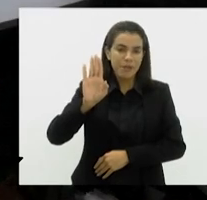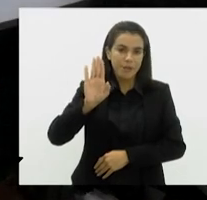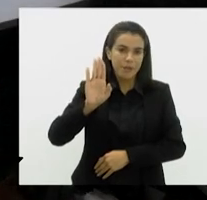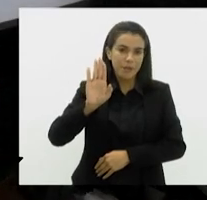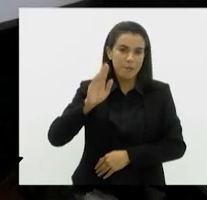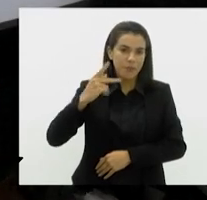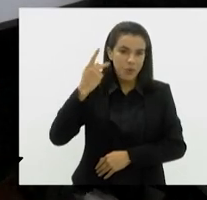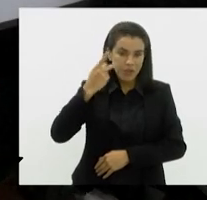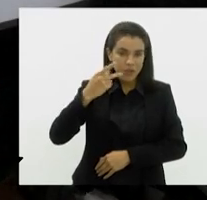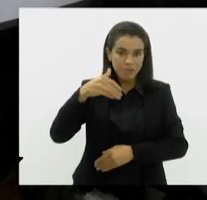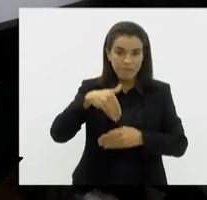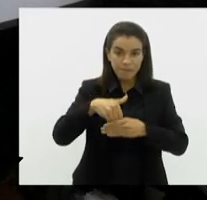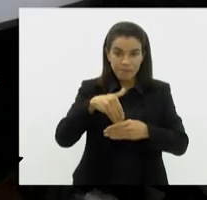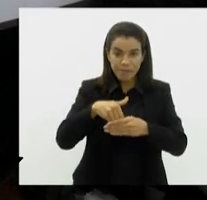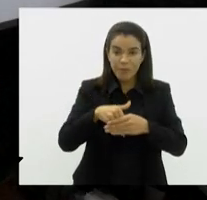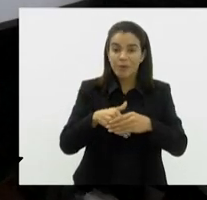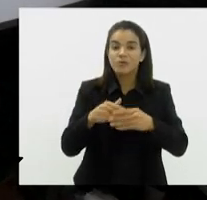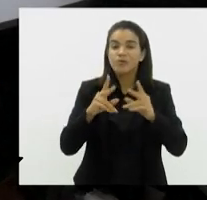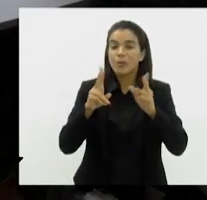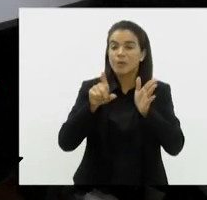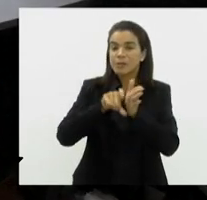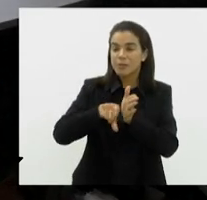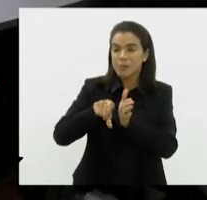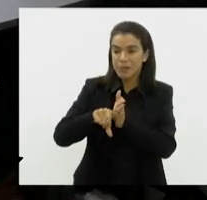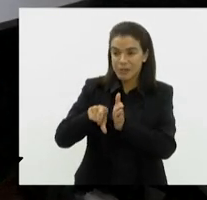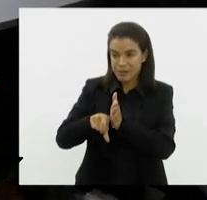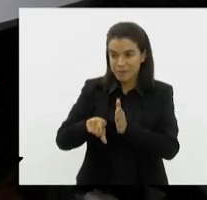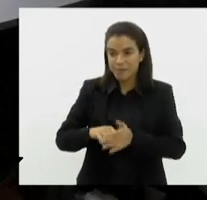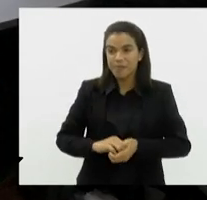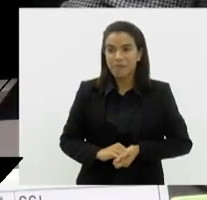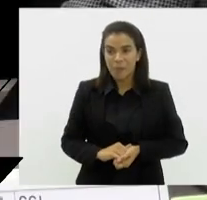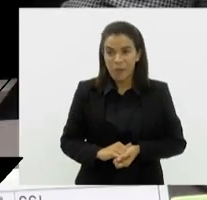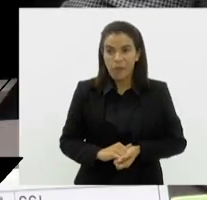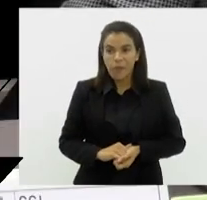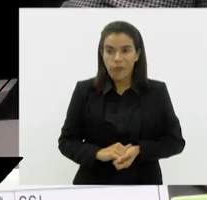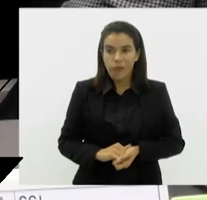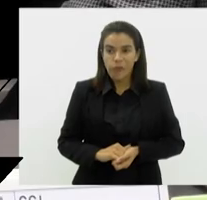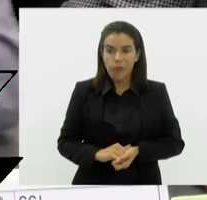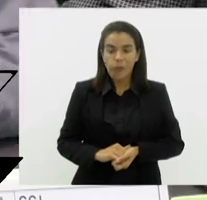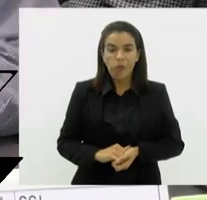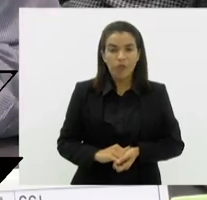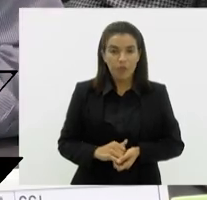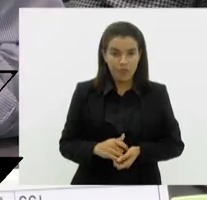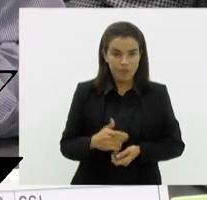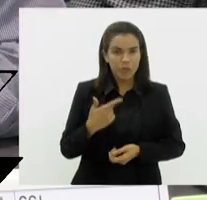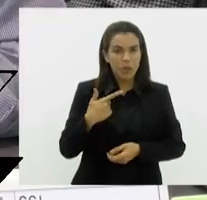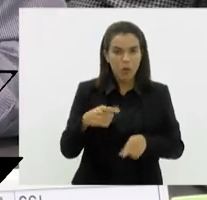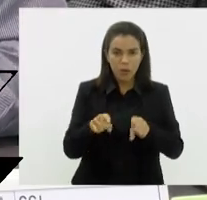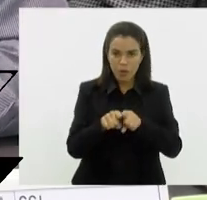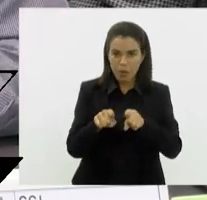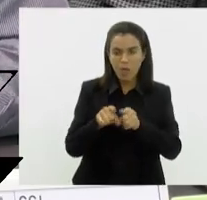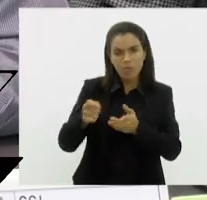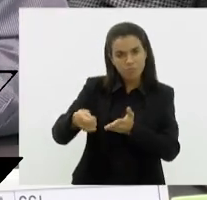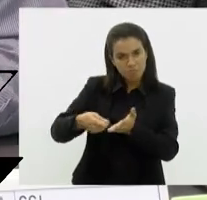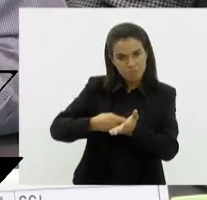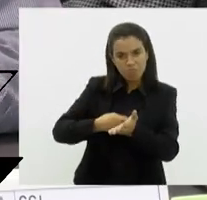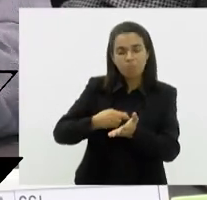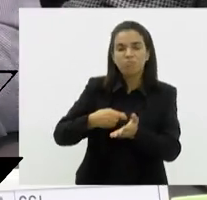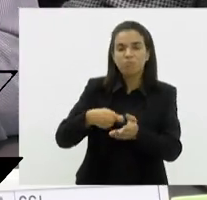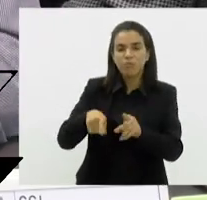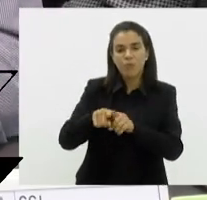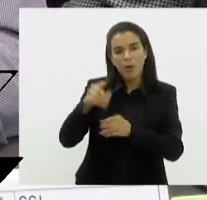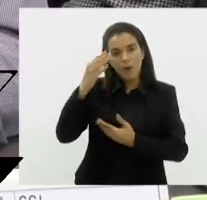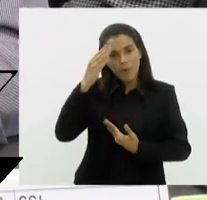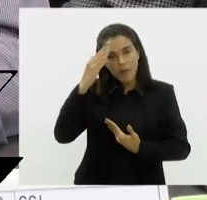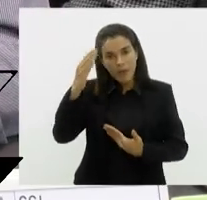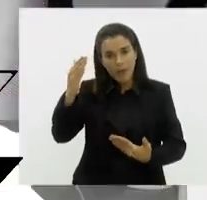pela Comissão de Tributação. Presidente, rapidamente. Desculpa, primeiro, quer dizer que eu subscrevo essa proposição. Obrigado, deputado Mink,